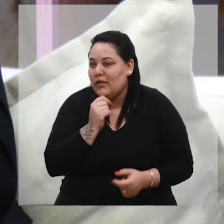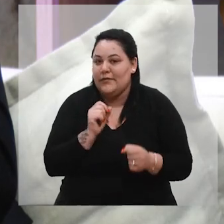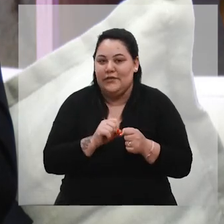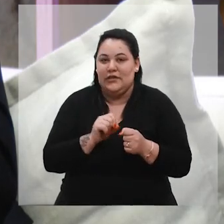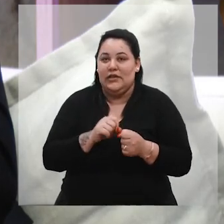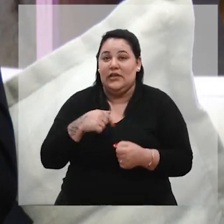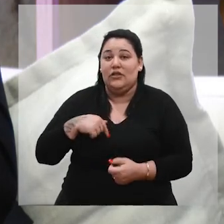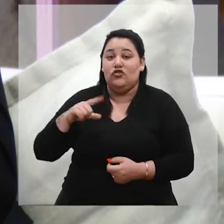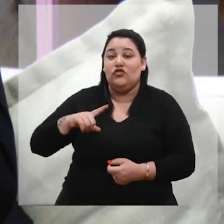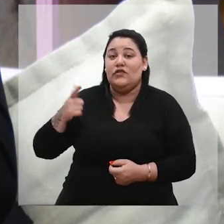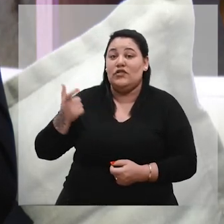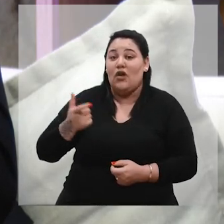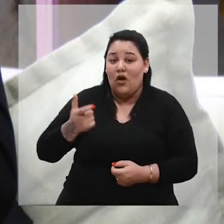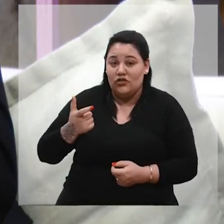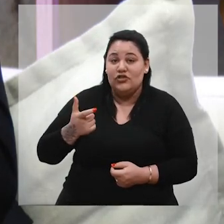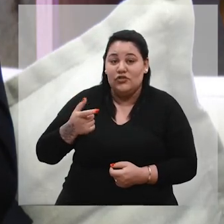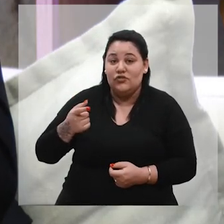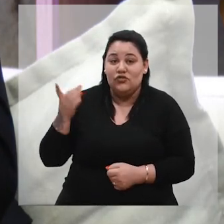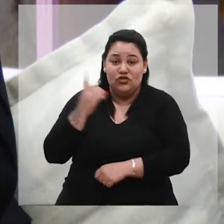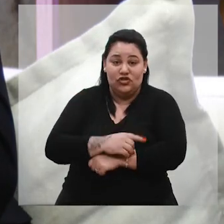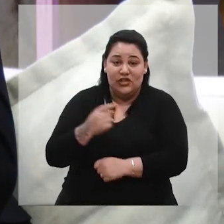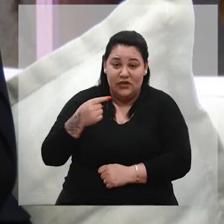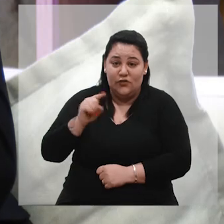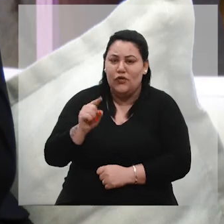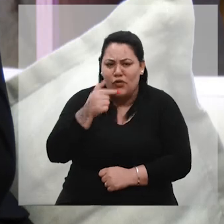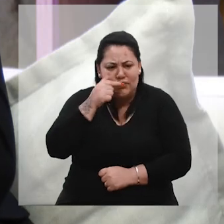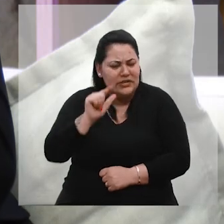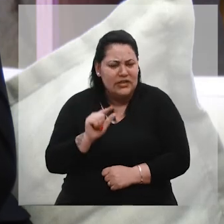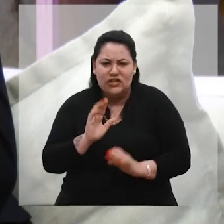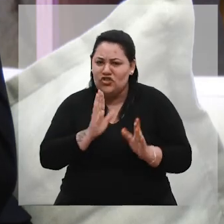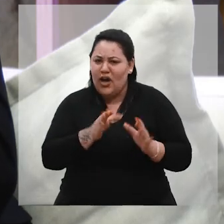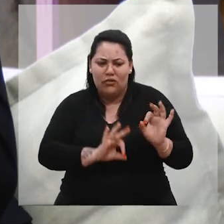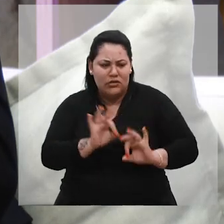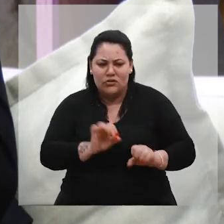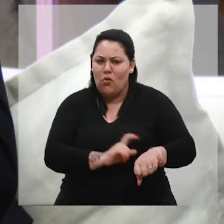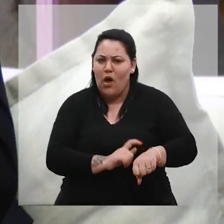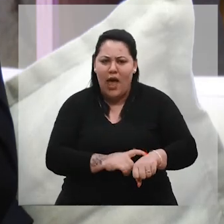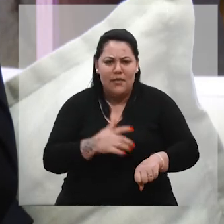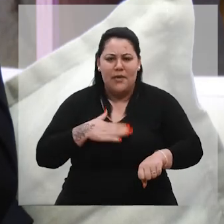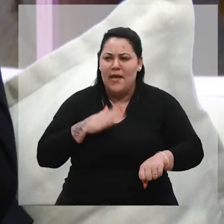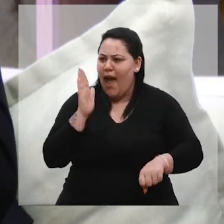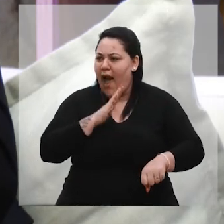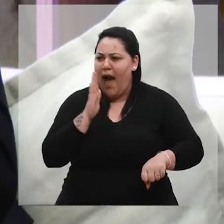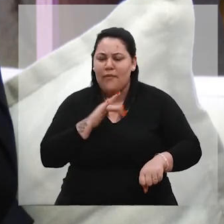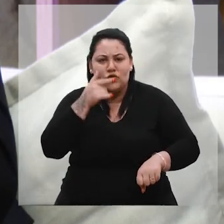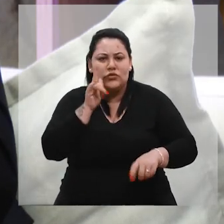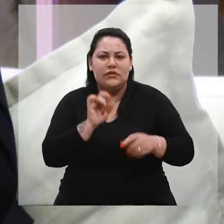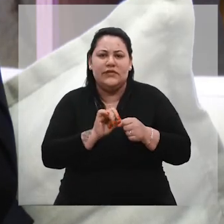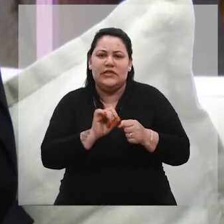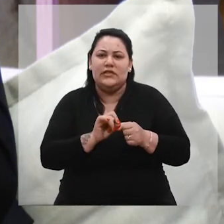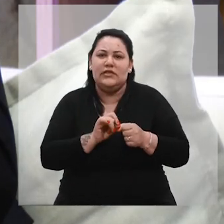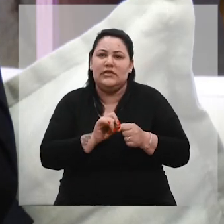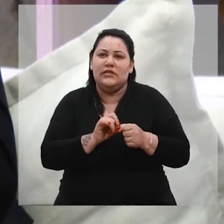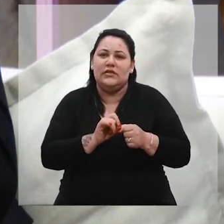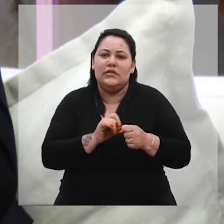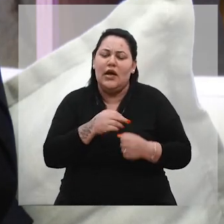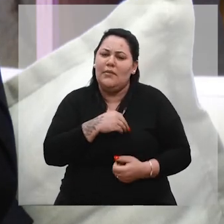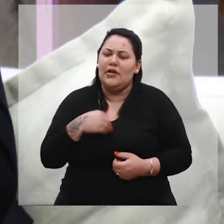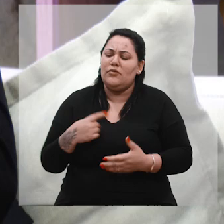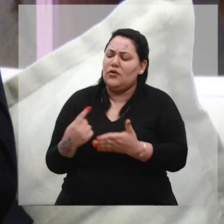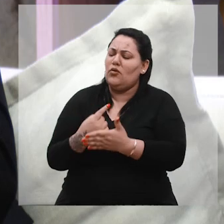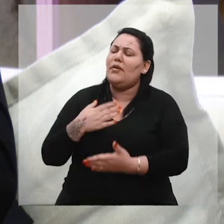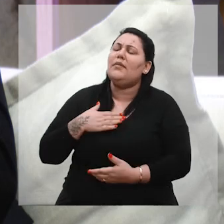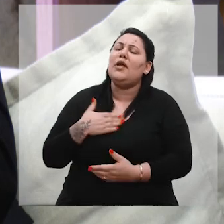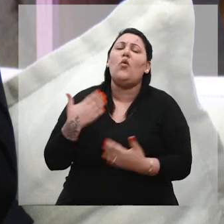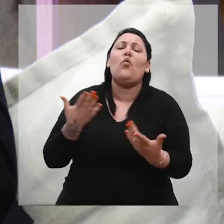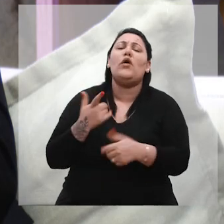exames, demora. E eu tive muita sorte que eu consegui. No dia que eu fui, eu consegui um encaixe, ela já me encaixou lá. Já consegui fazer, e a médica me